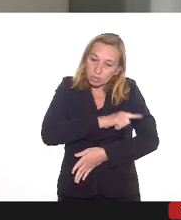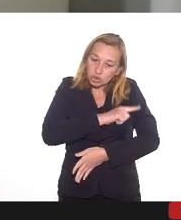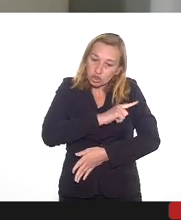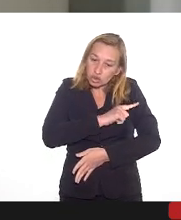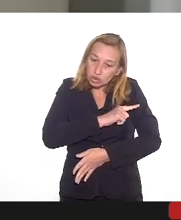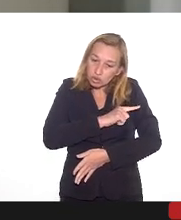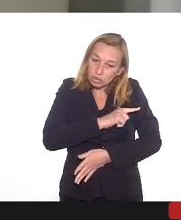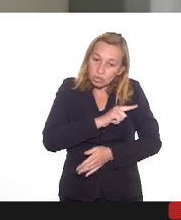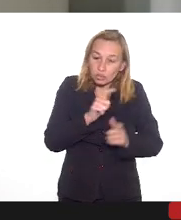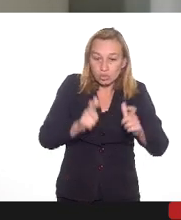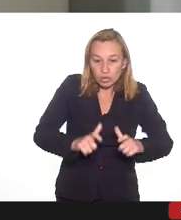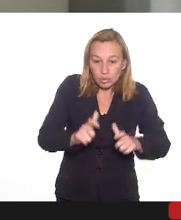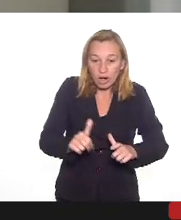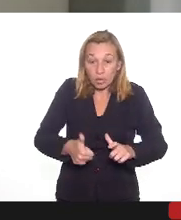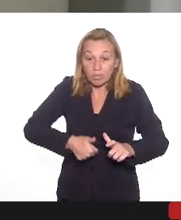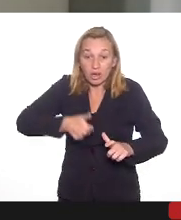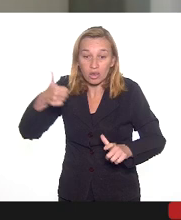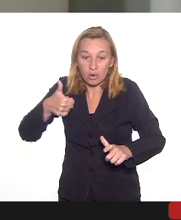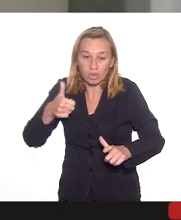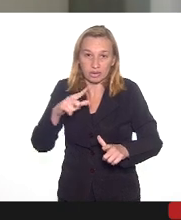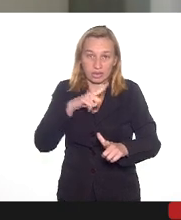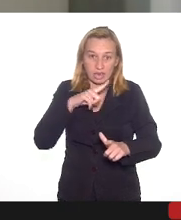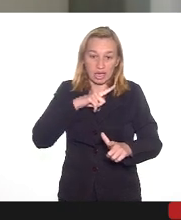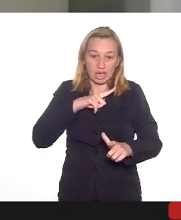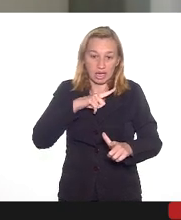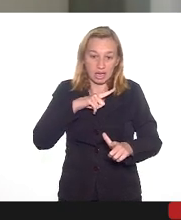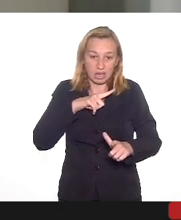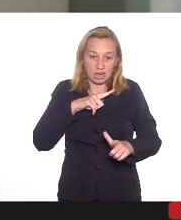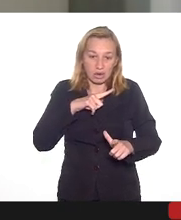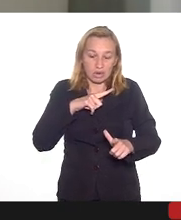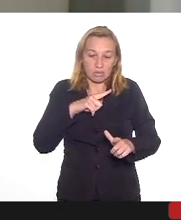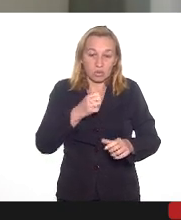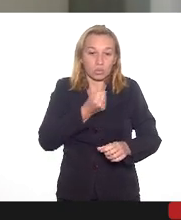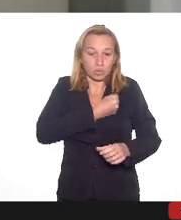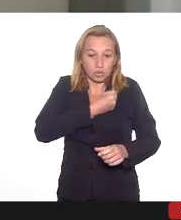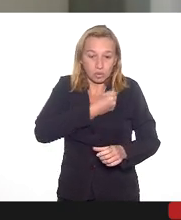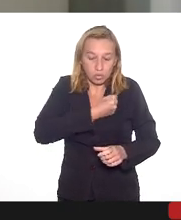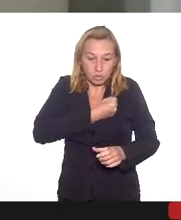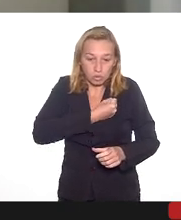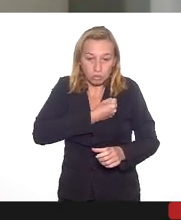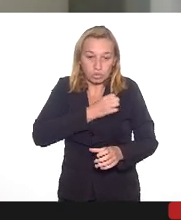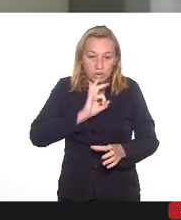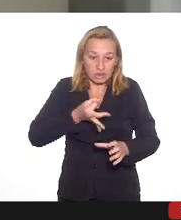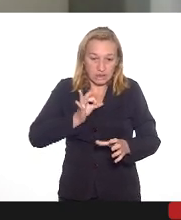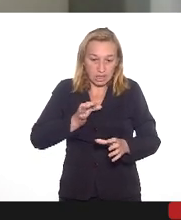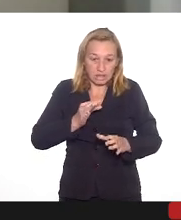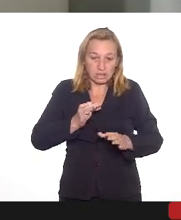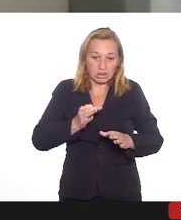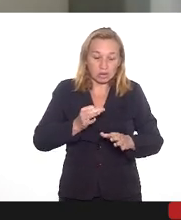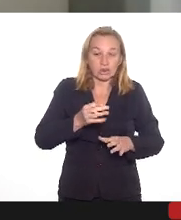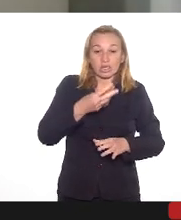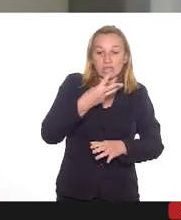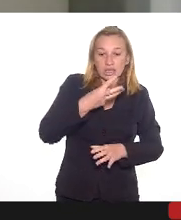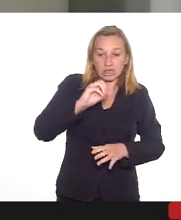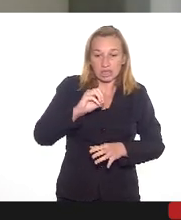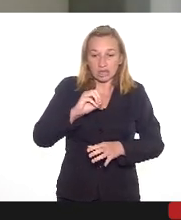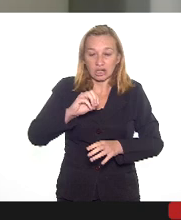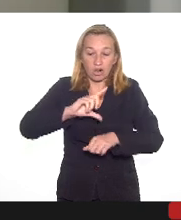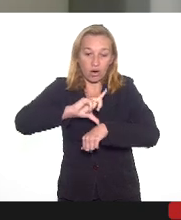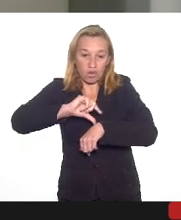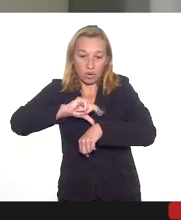seria o melhor dos cenários eu poder ter o meu quadro docente concentrado numa carga horária de 30 horas.